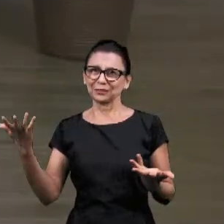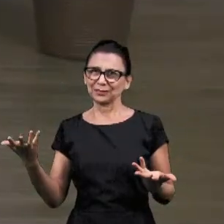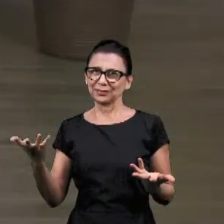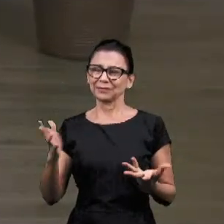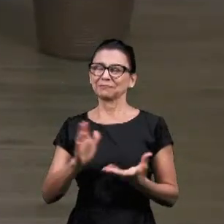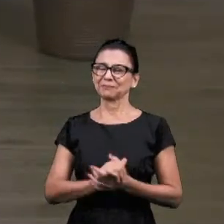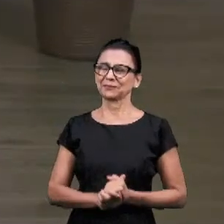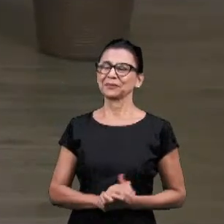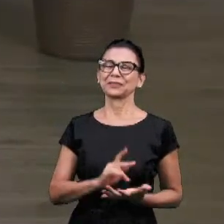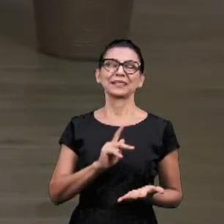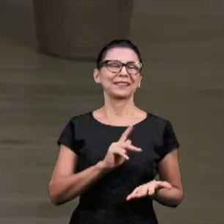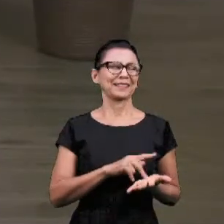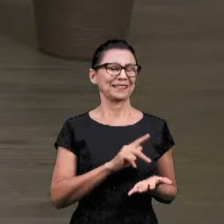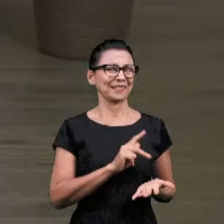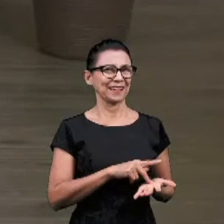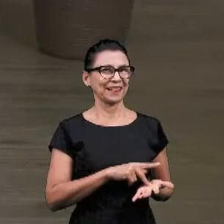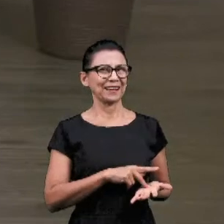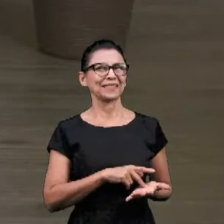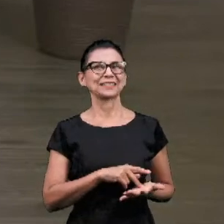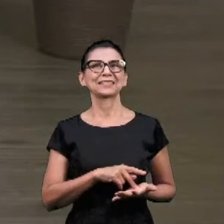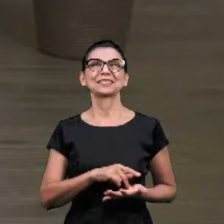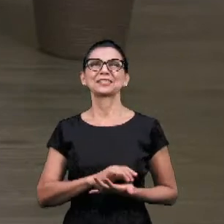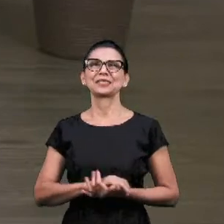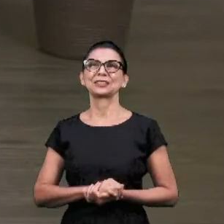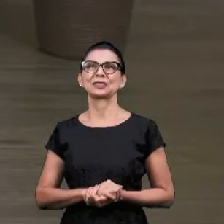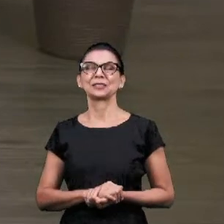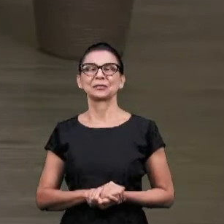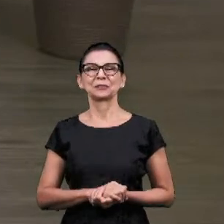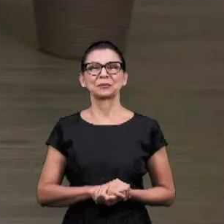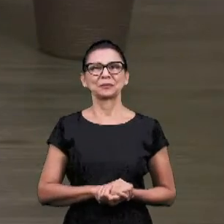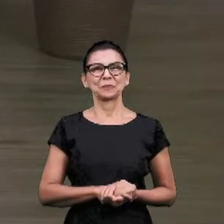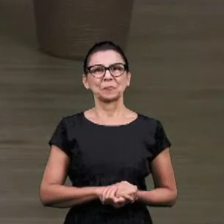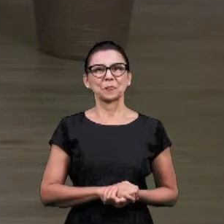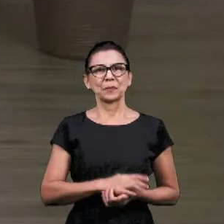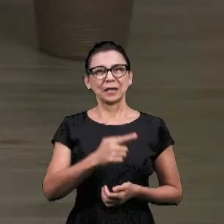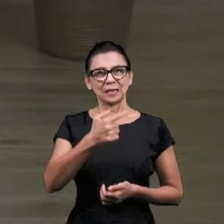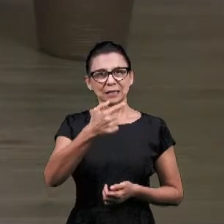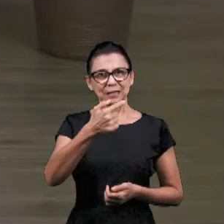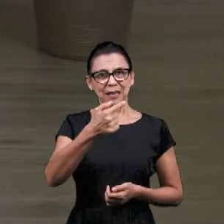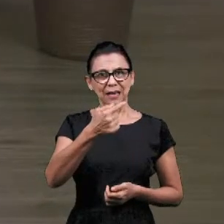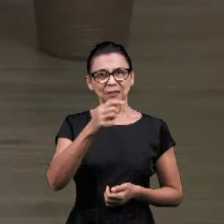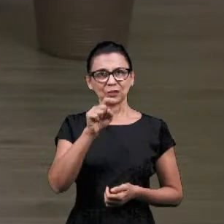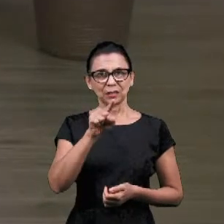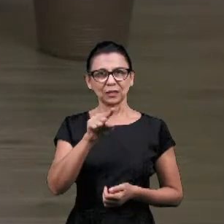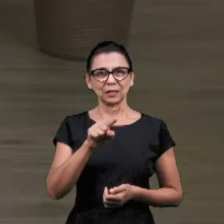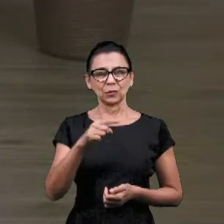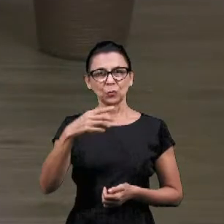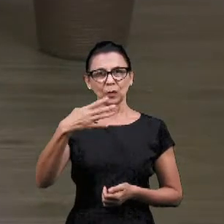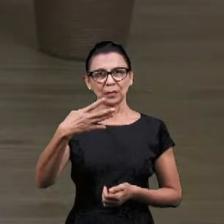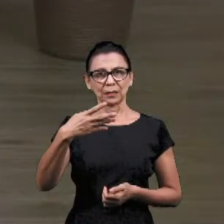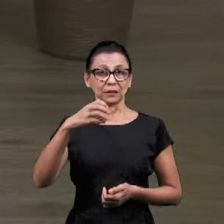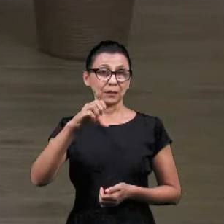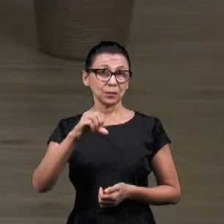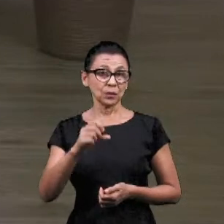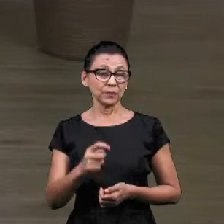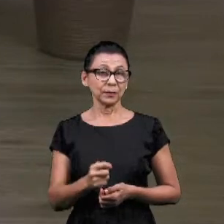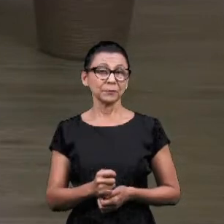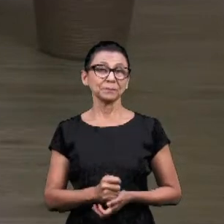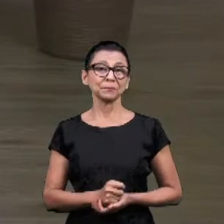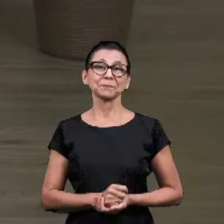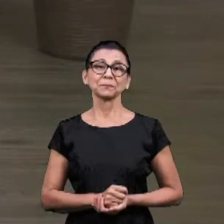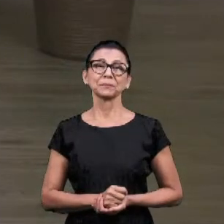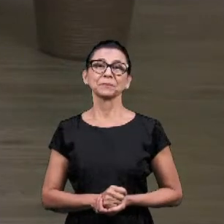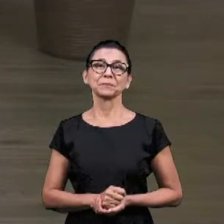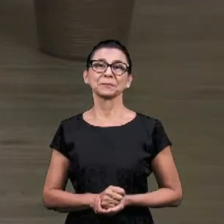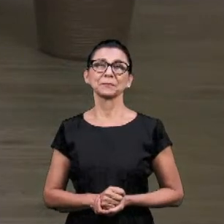Tá certo, maravilha! 19 horas e 49 minutos, quase 50 minutos, e a gente